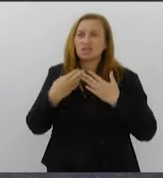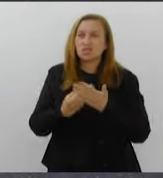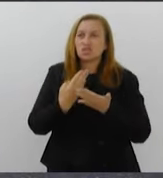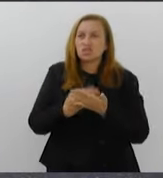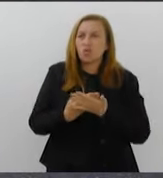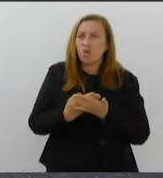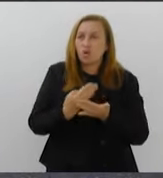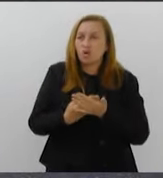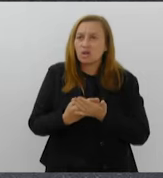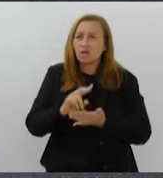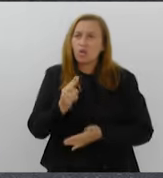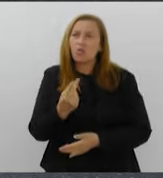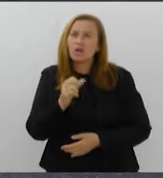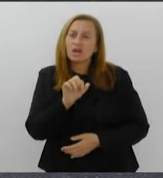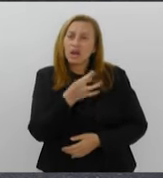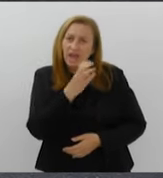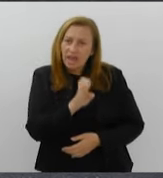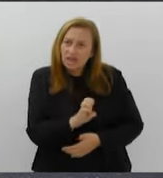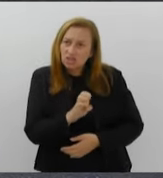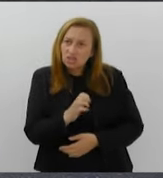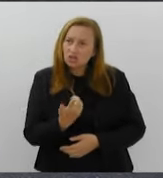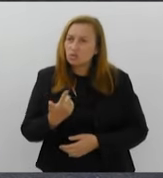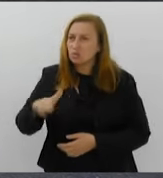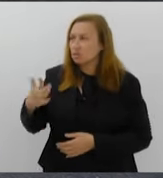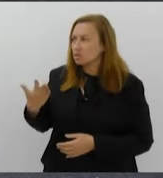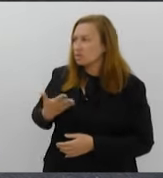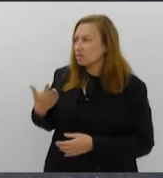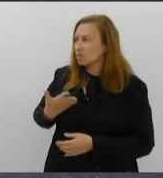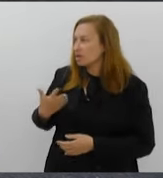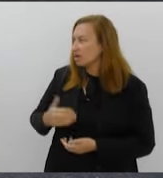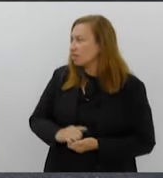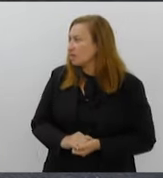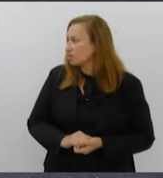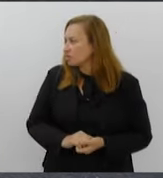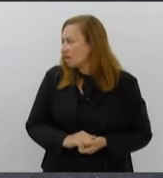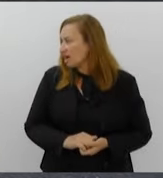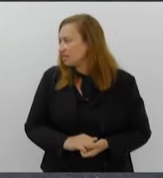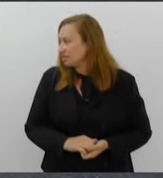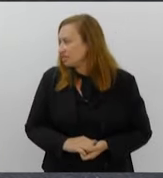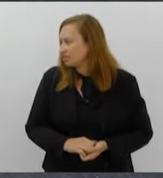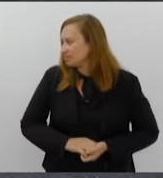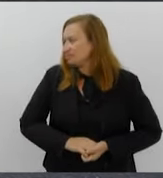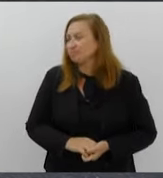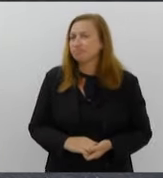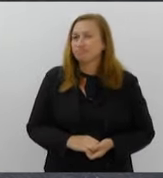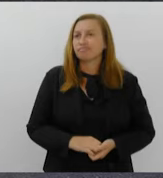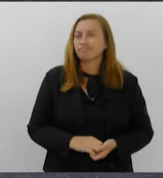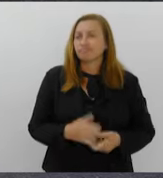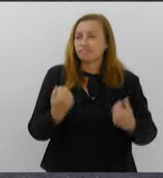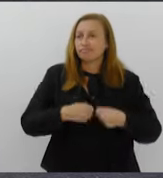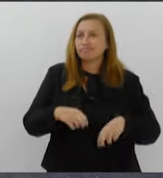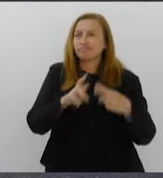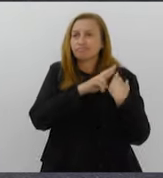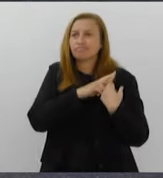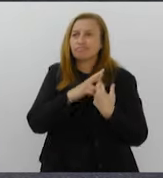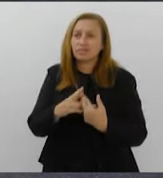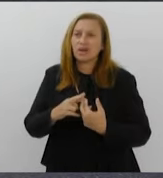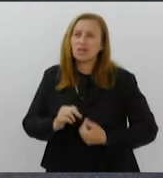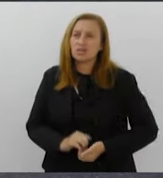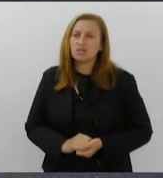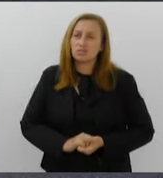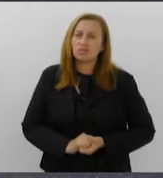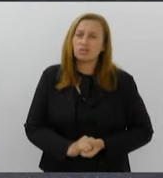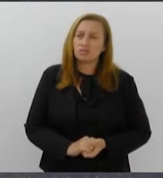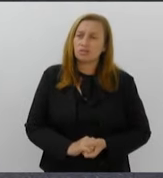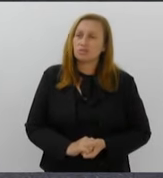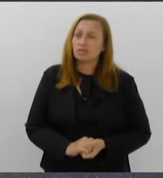escolar, uma creche, aos outros coleguinhas. Então, a gente precisa realmente ter muita responsabilidade